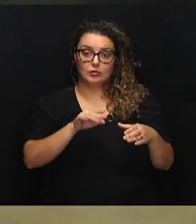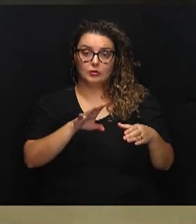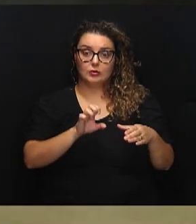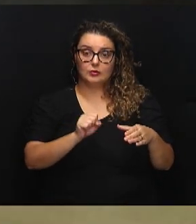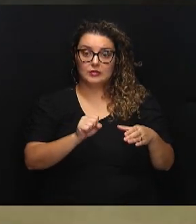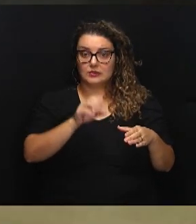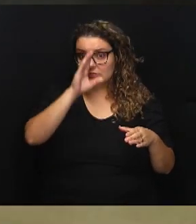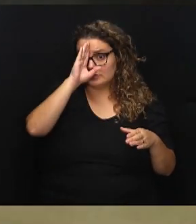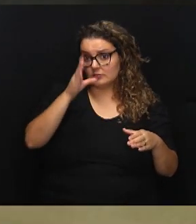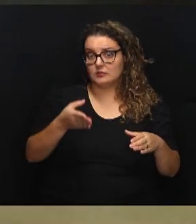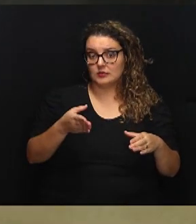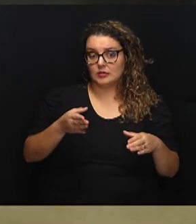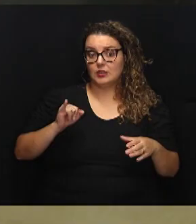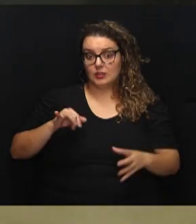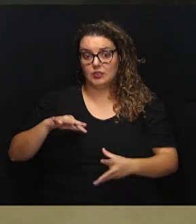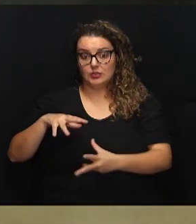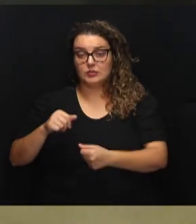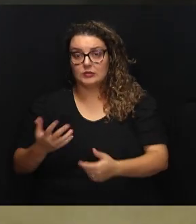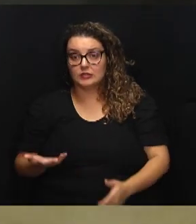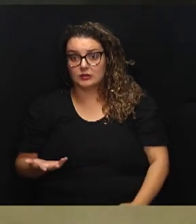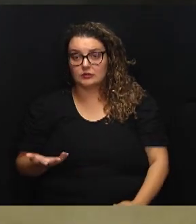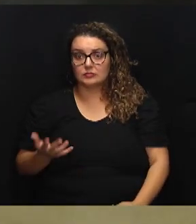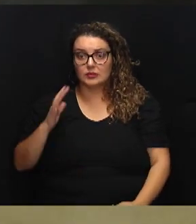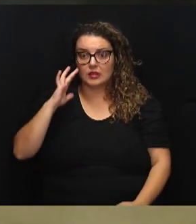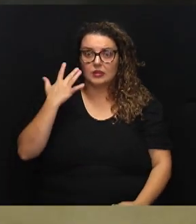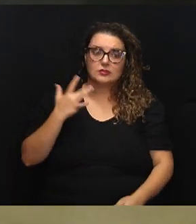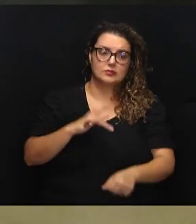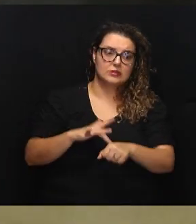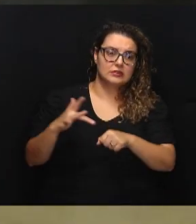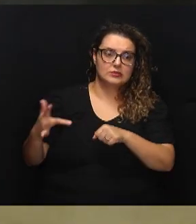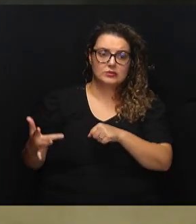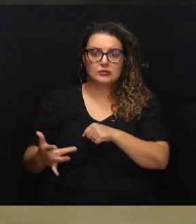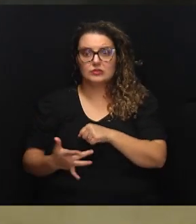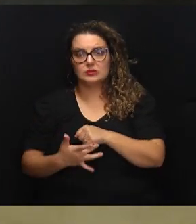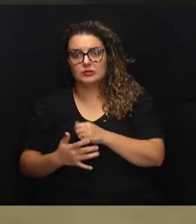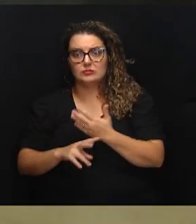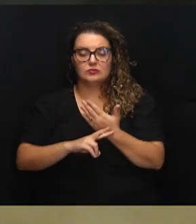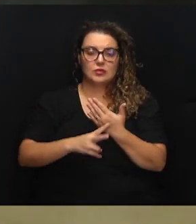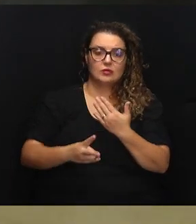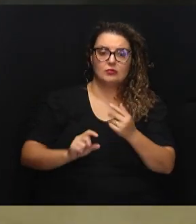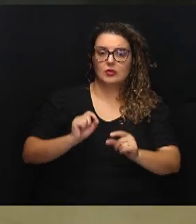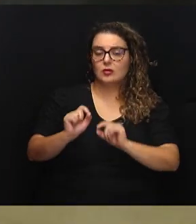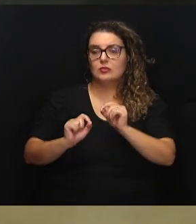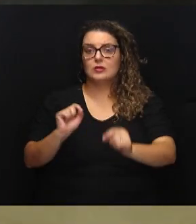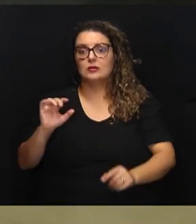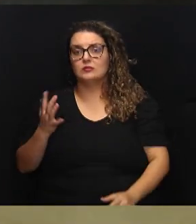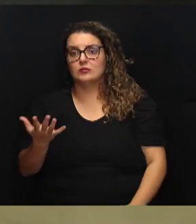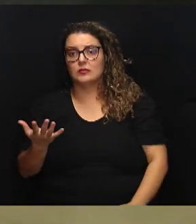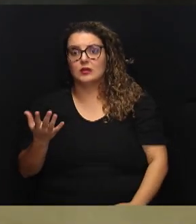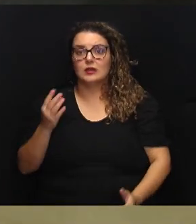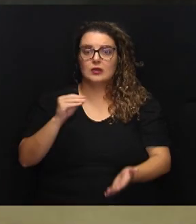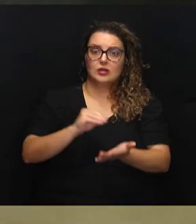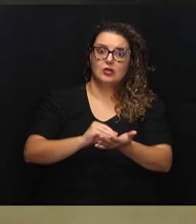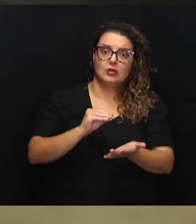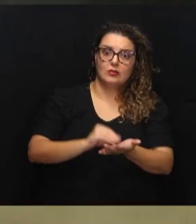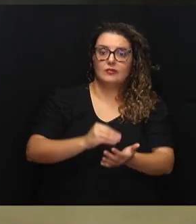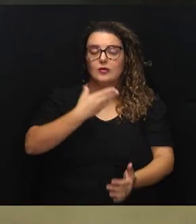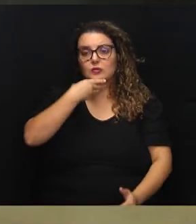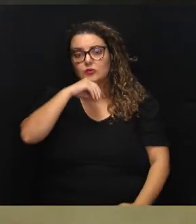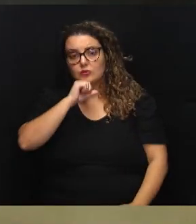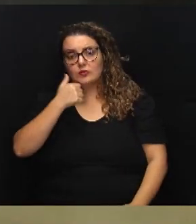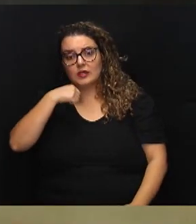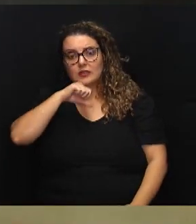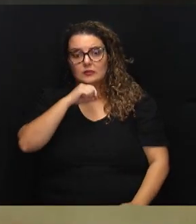por clubes internacionais. Acho que a rede social influencia, o que está acontecendo? Ou é falta do pai e da mãe, de